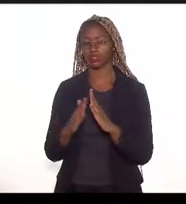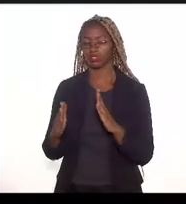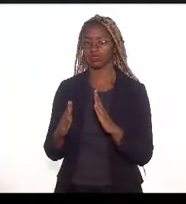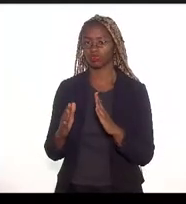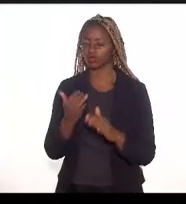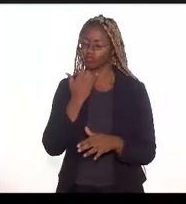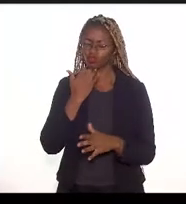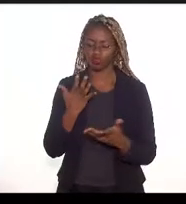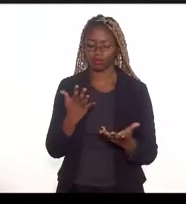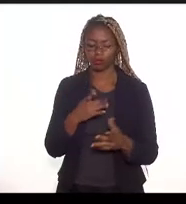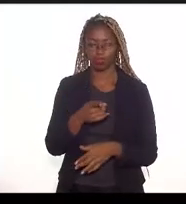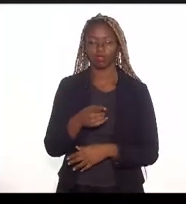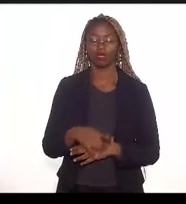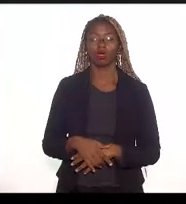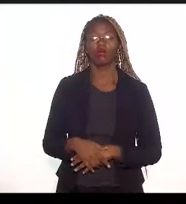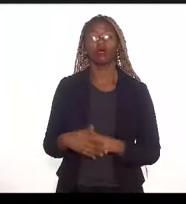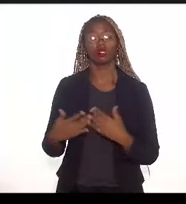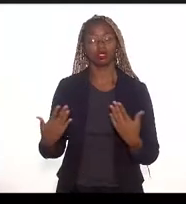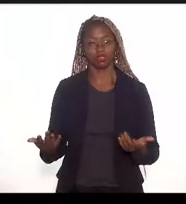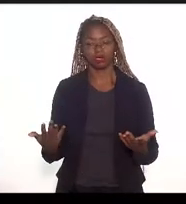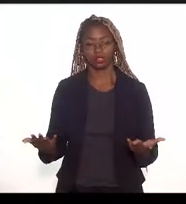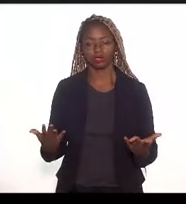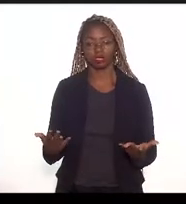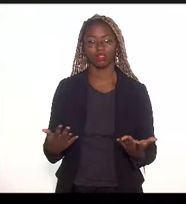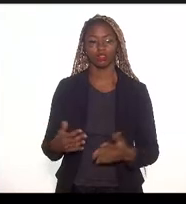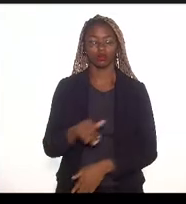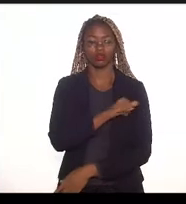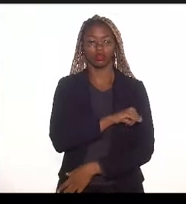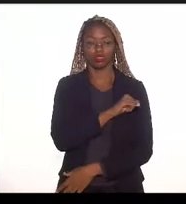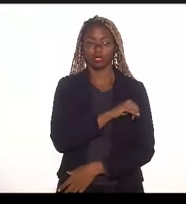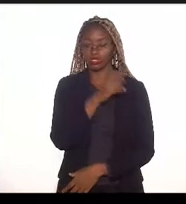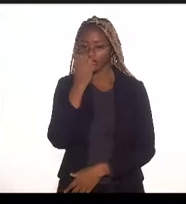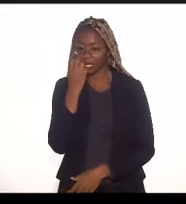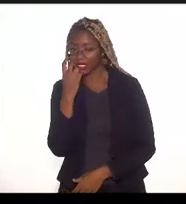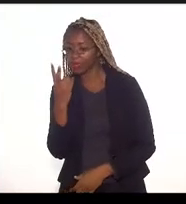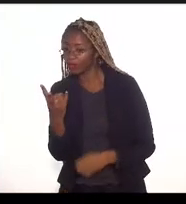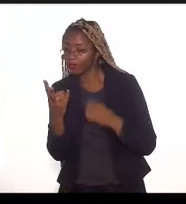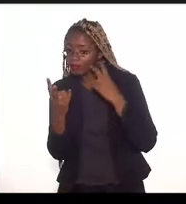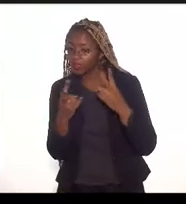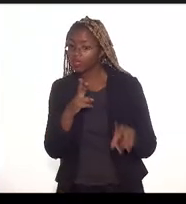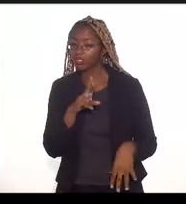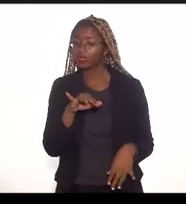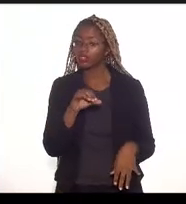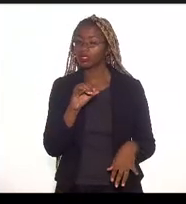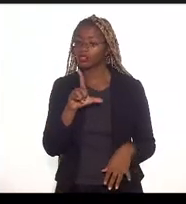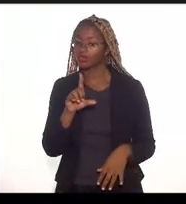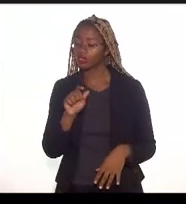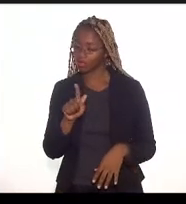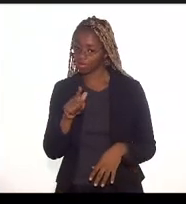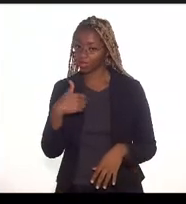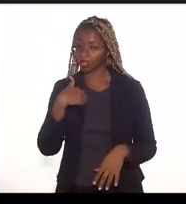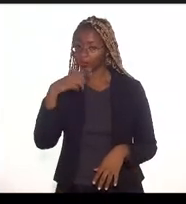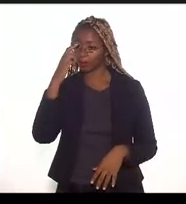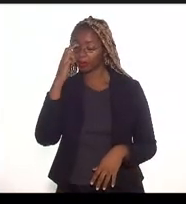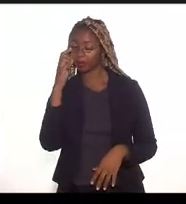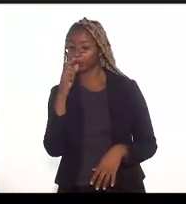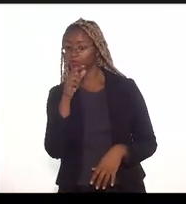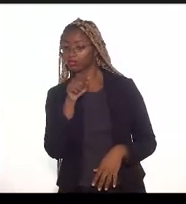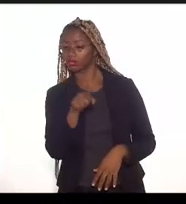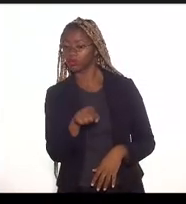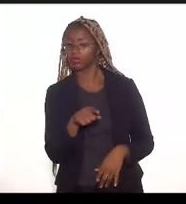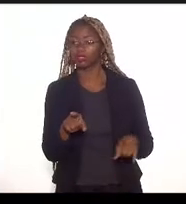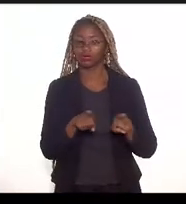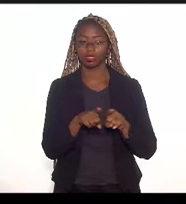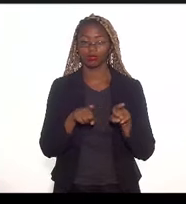desculpa. Invariavelmente, o município do Rio de Janeiro acaba se destacando, principalmente na questão do RioLog, que chama atenção. E outro ponto que é